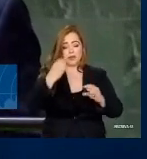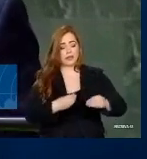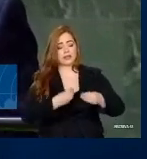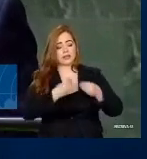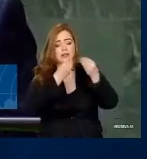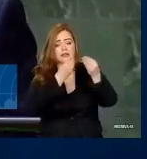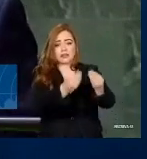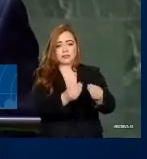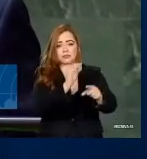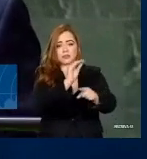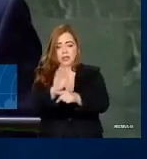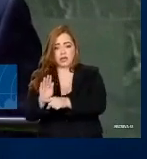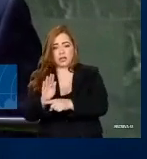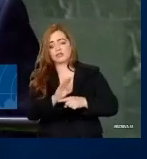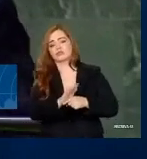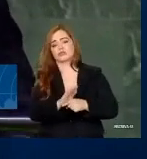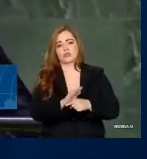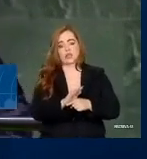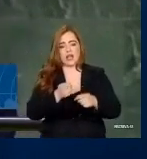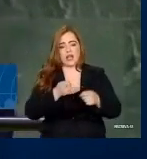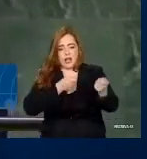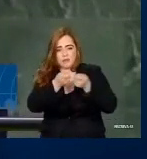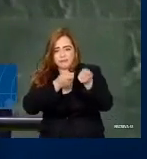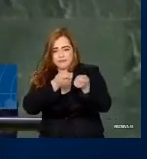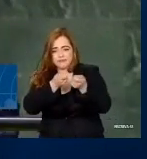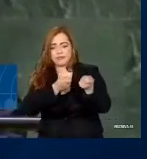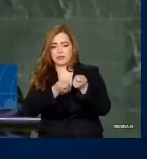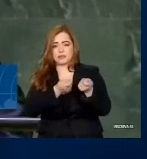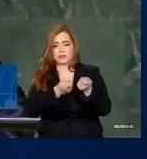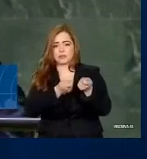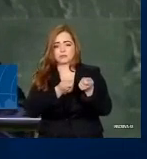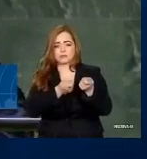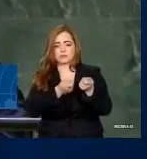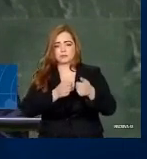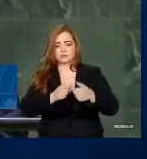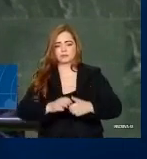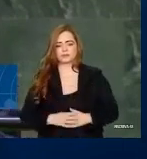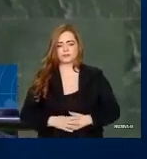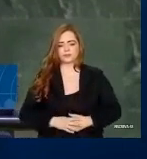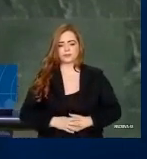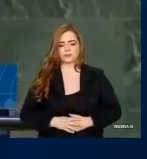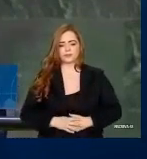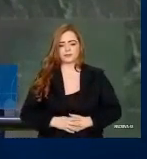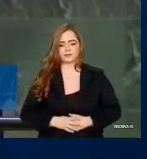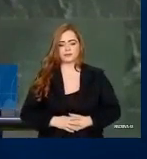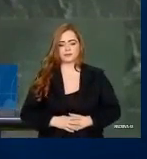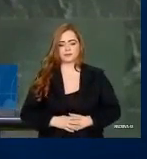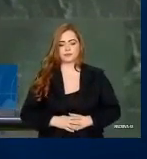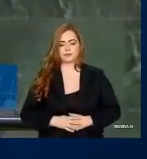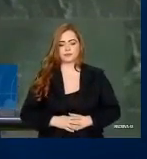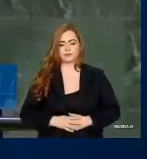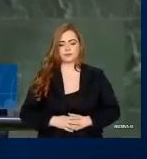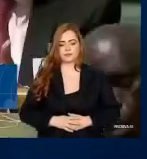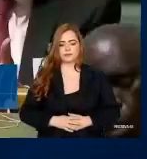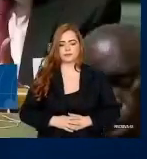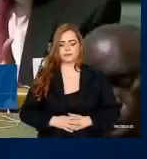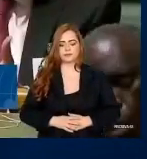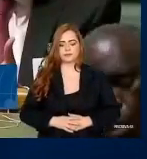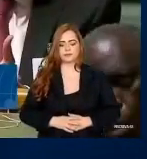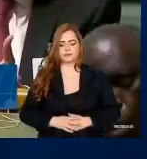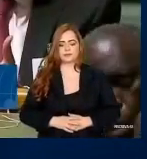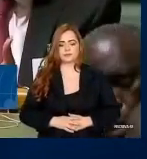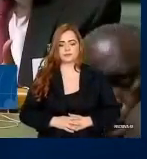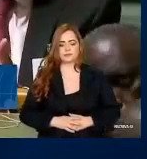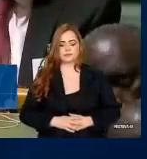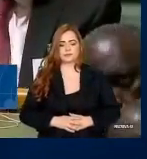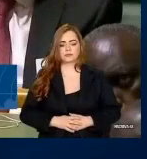tem conteúdo. Com todo respeito ao presidente da República, a gente sabe que o discurso dele é sempre o mesmo,